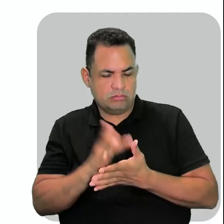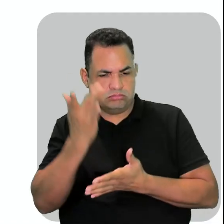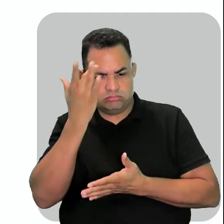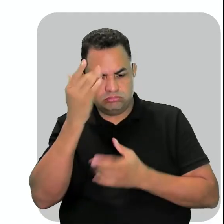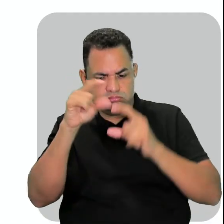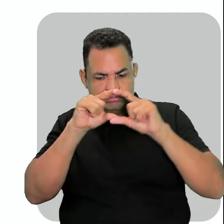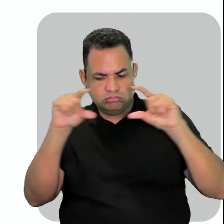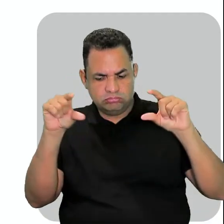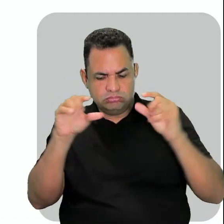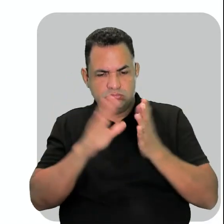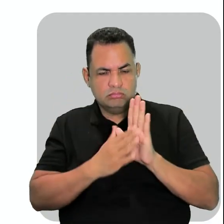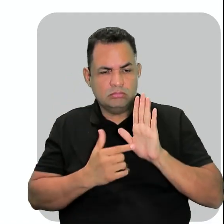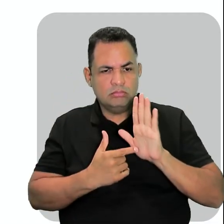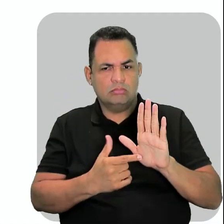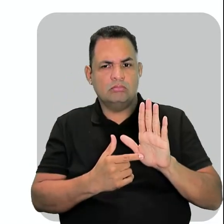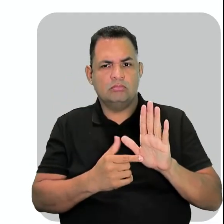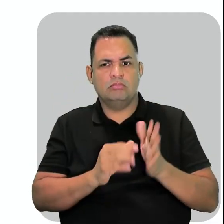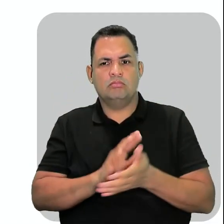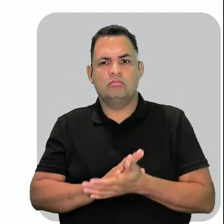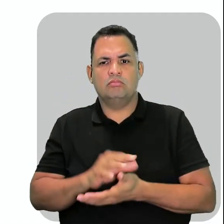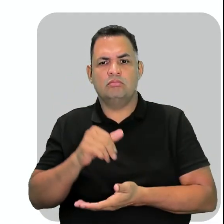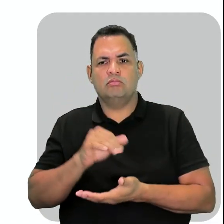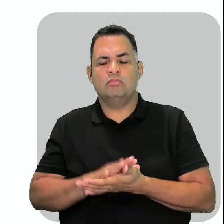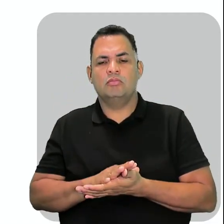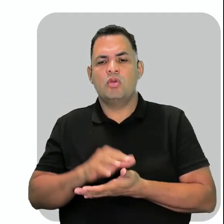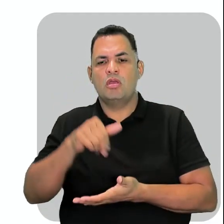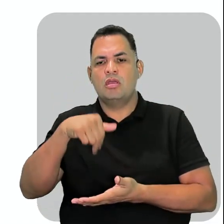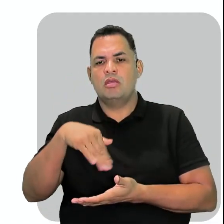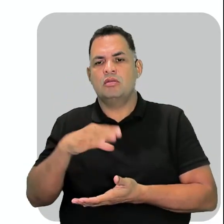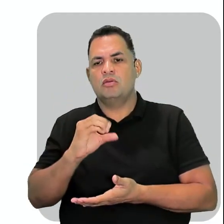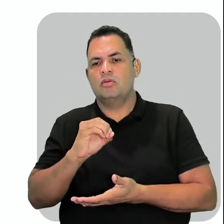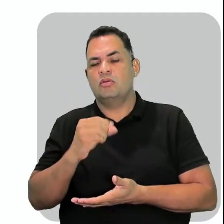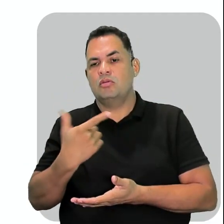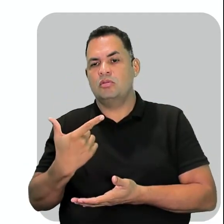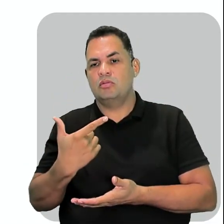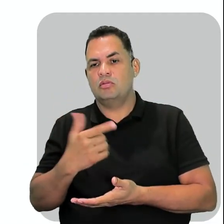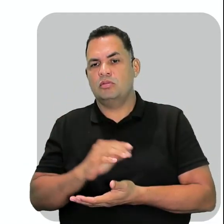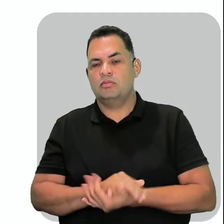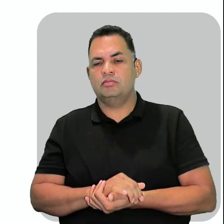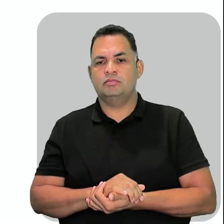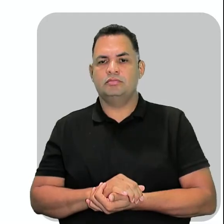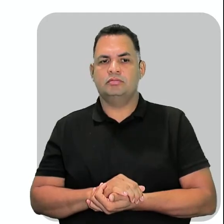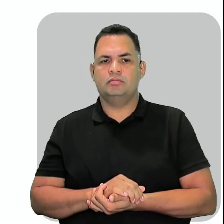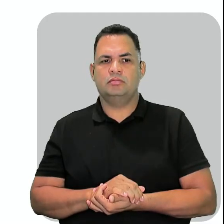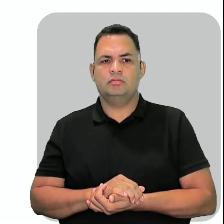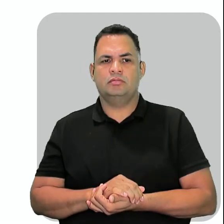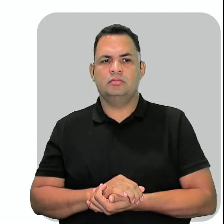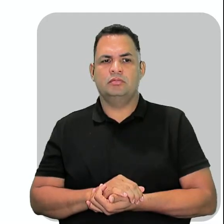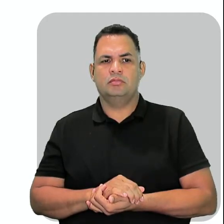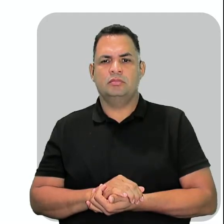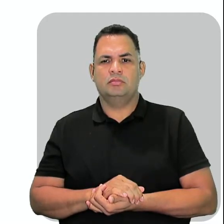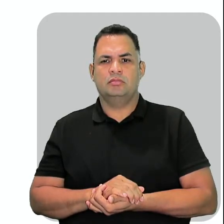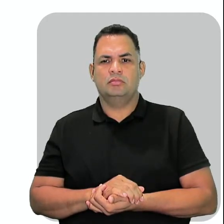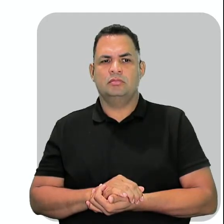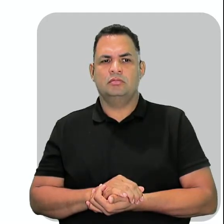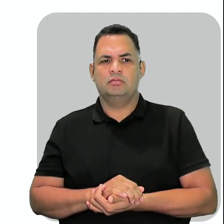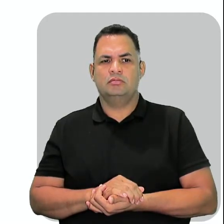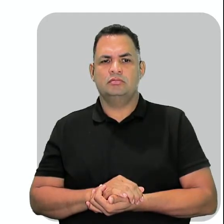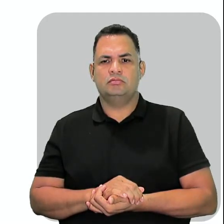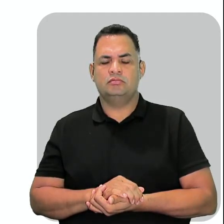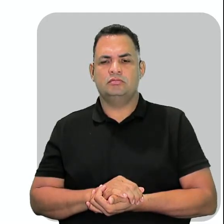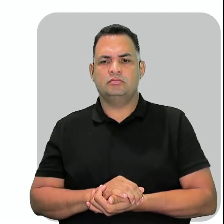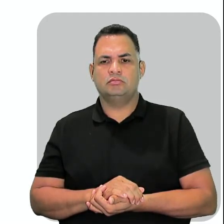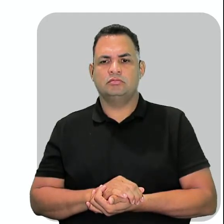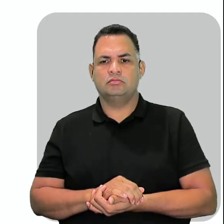vai apresentar o nosso grupo funcional, né, de um nitro composto. Esse